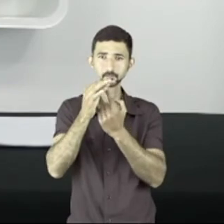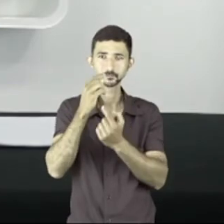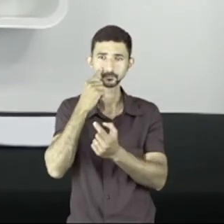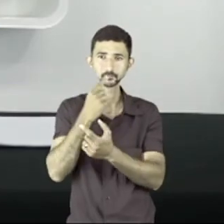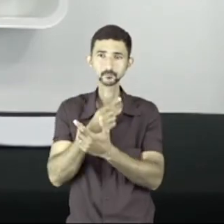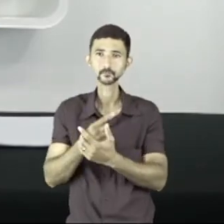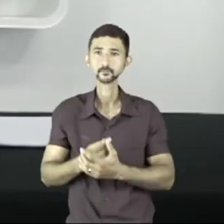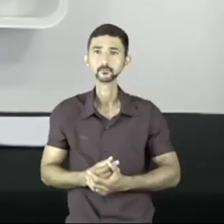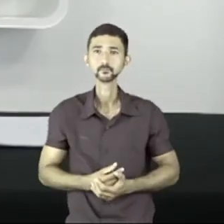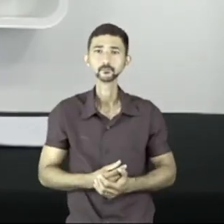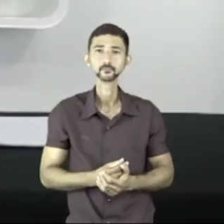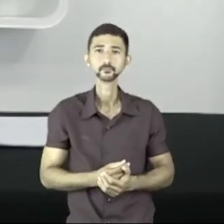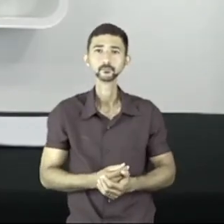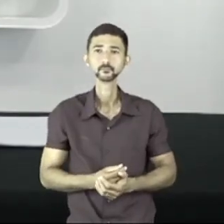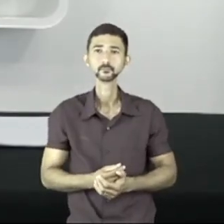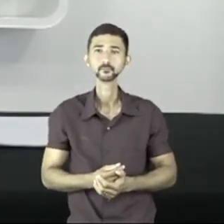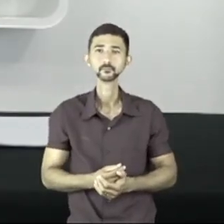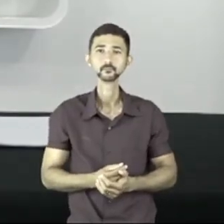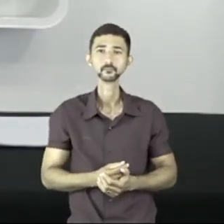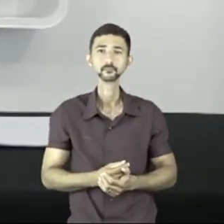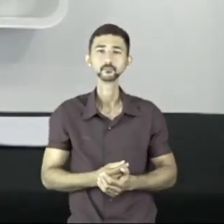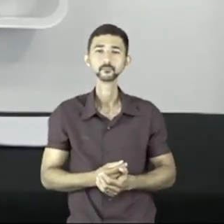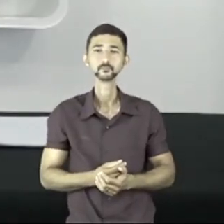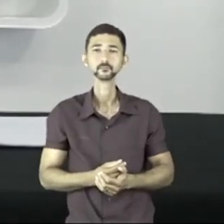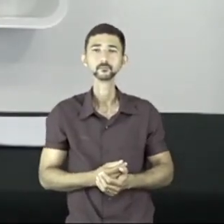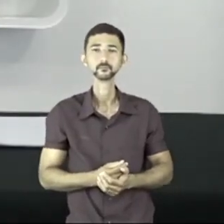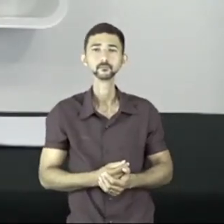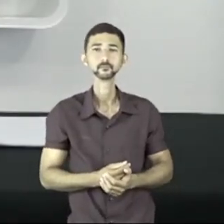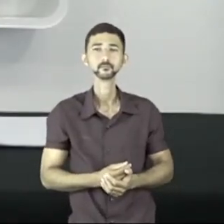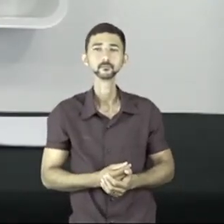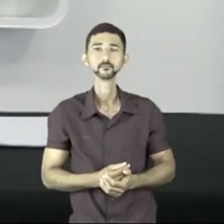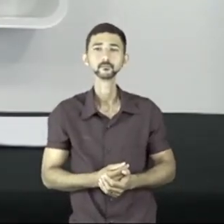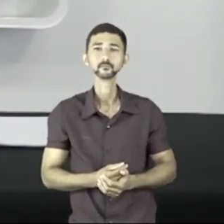que você vai fazer? Você vai pegar a fita.